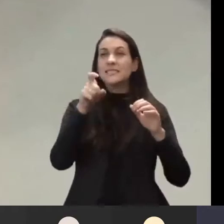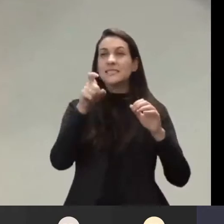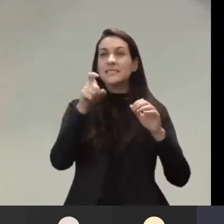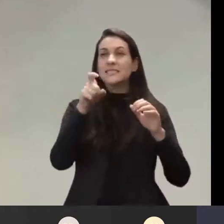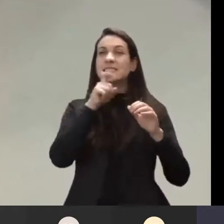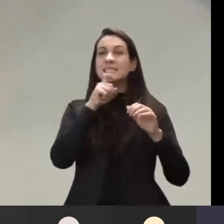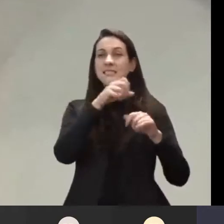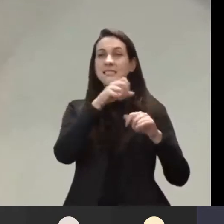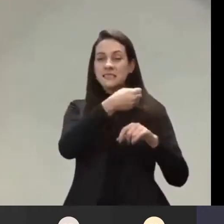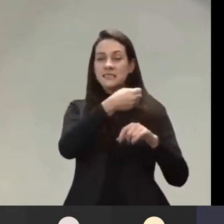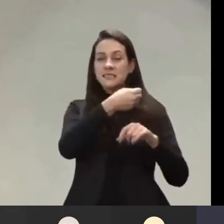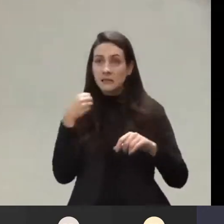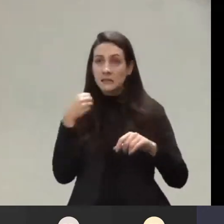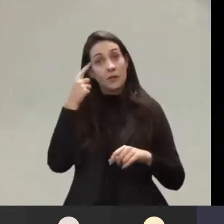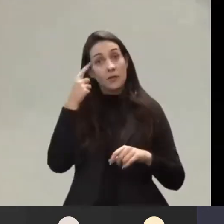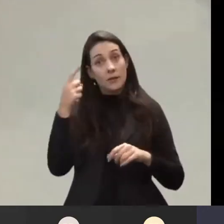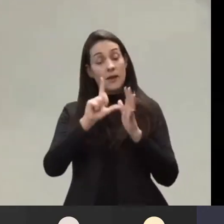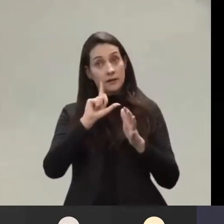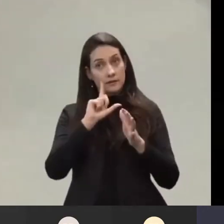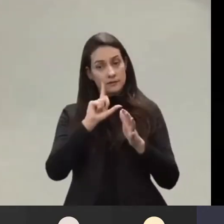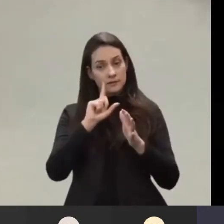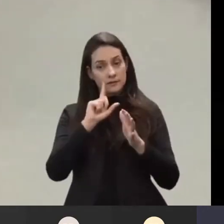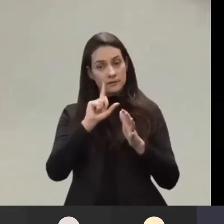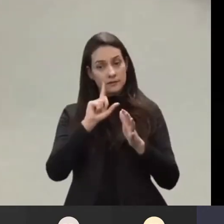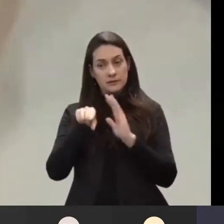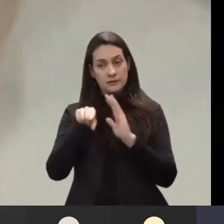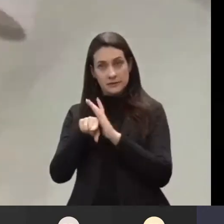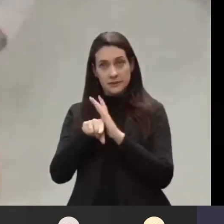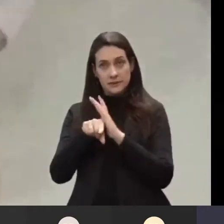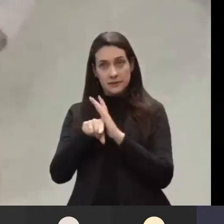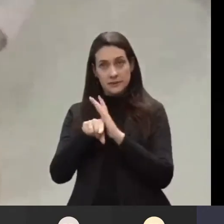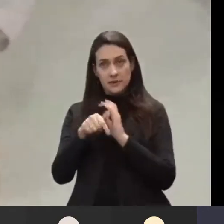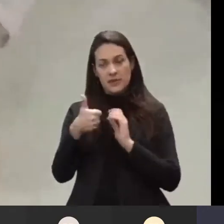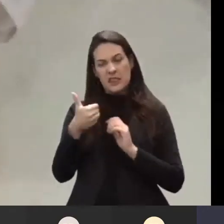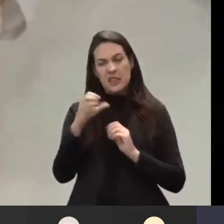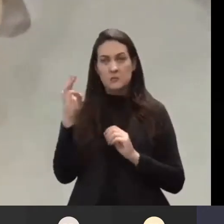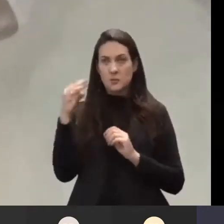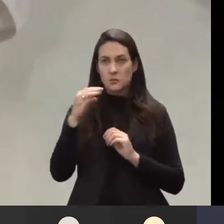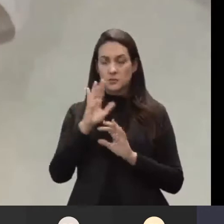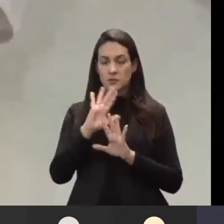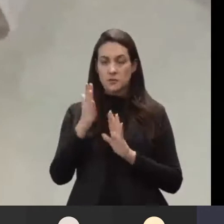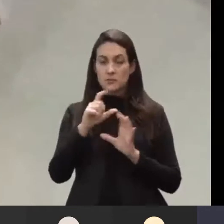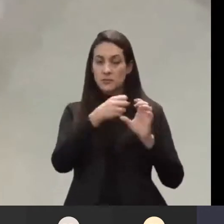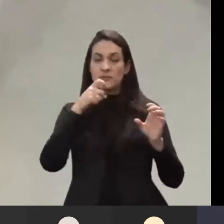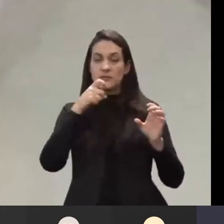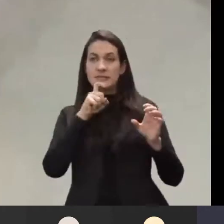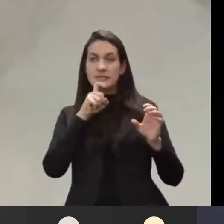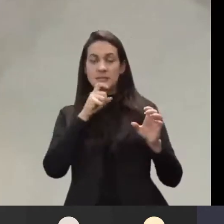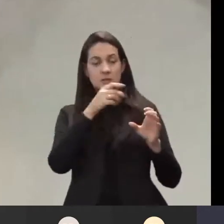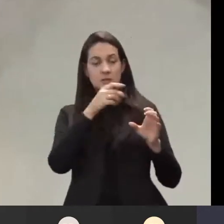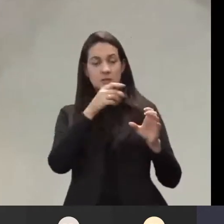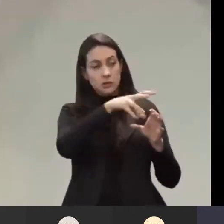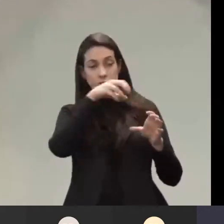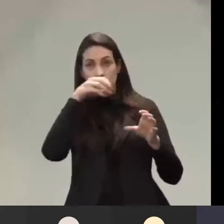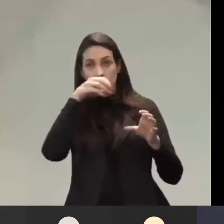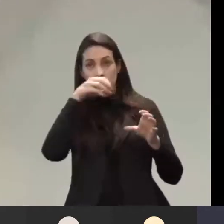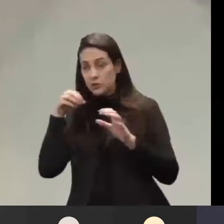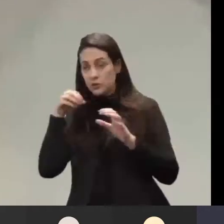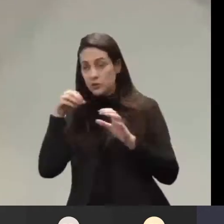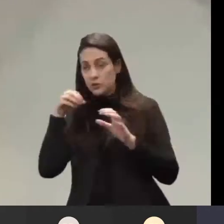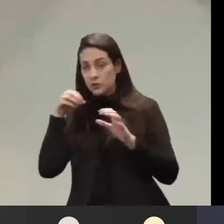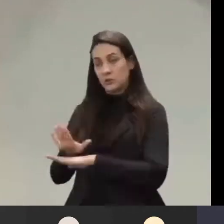antibiótico antes, uns 10 minutos antes de realizar o procedimento, para que ele atinja a temperatura ambiente. Por quê? Porque senão vai formando